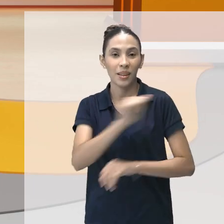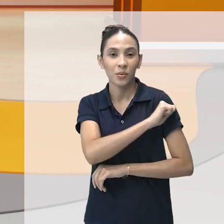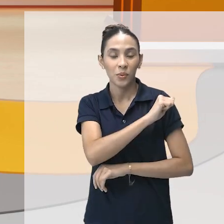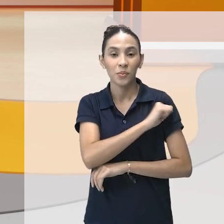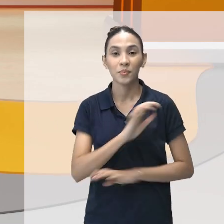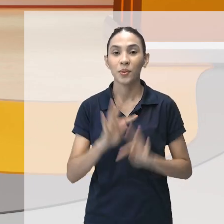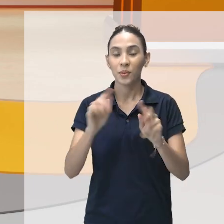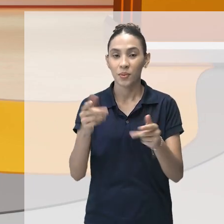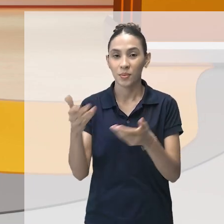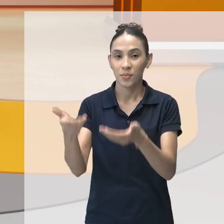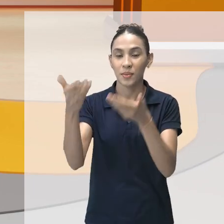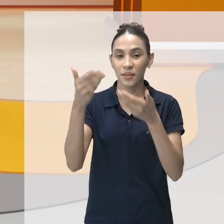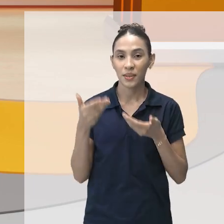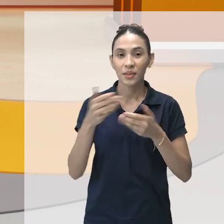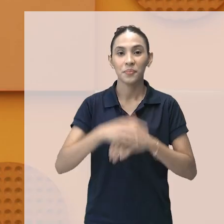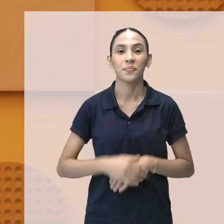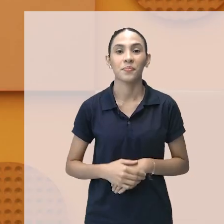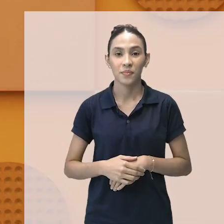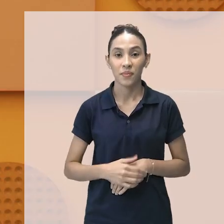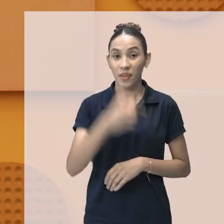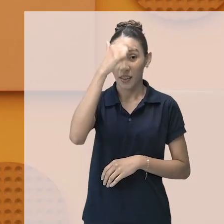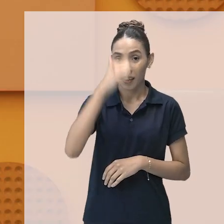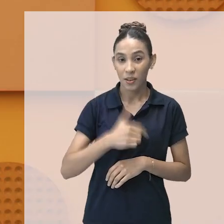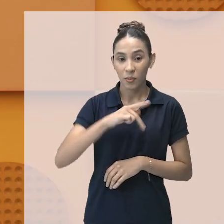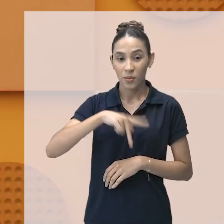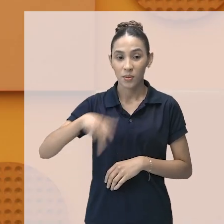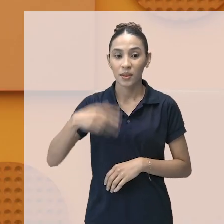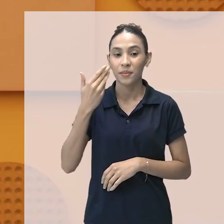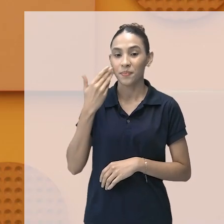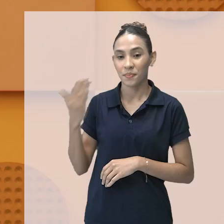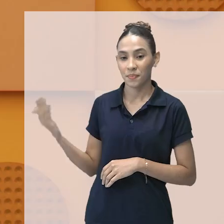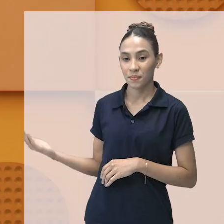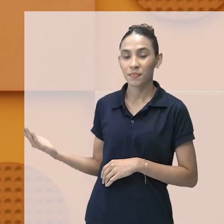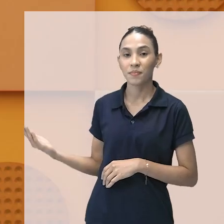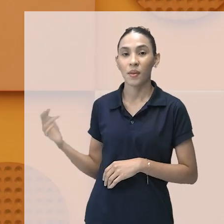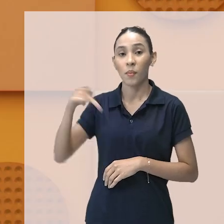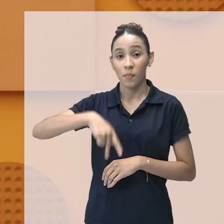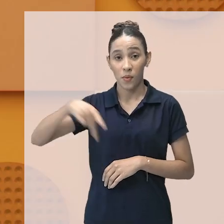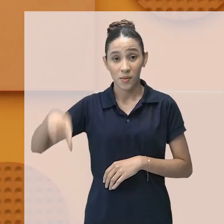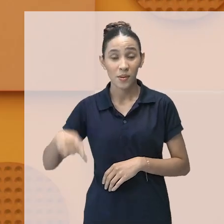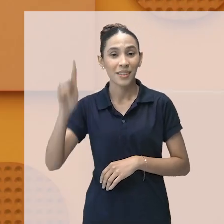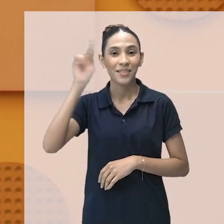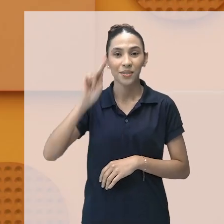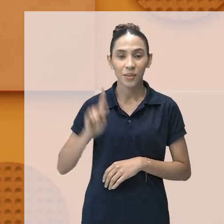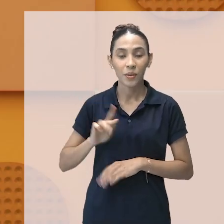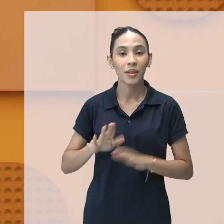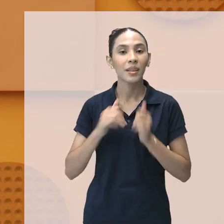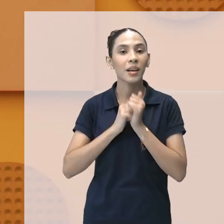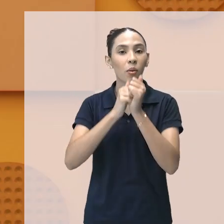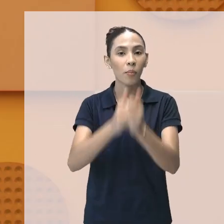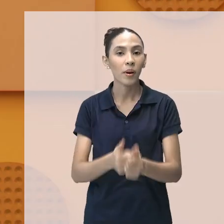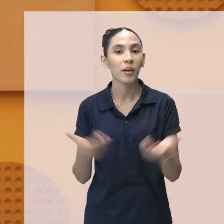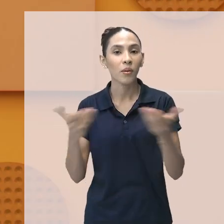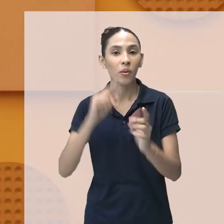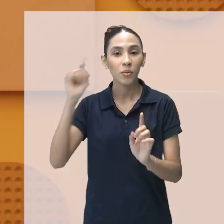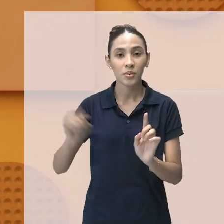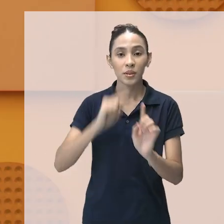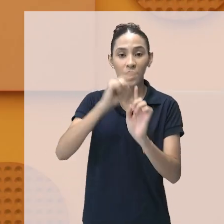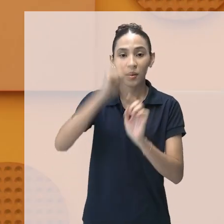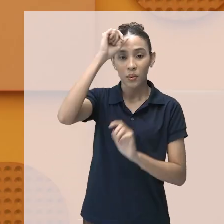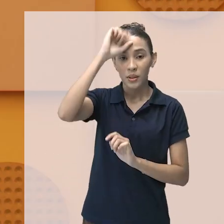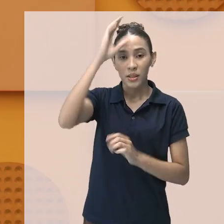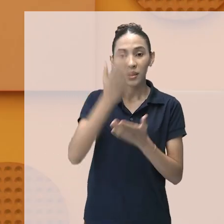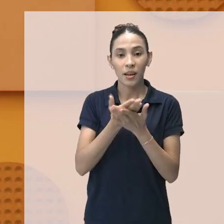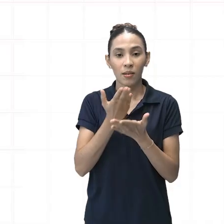queridos! Sejam todos bem-vindos. Eu sou a professora Michele Santos, professora de História, e acompanhem comigo o objeto de